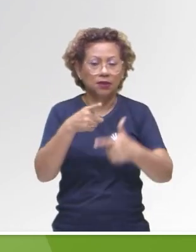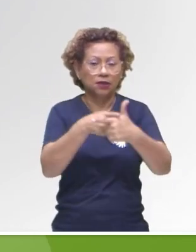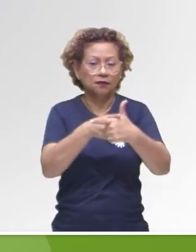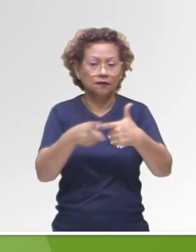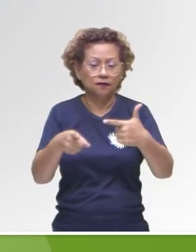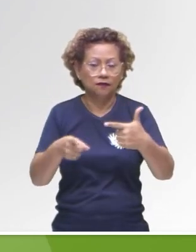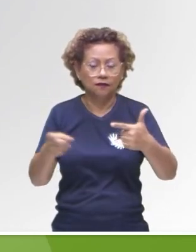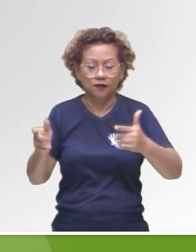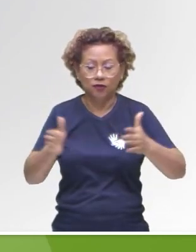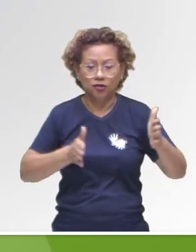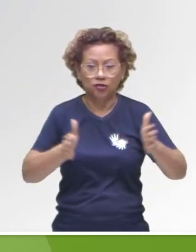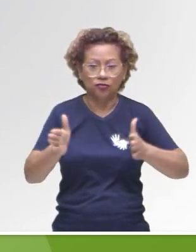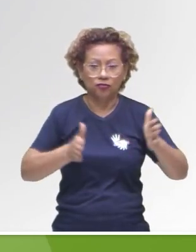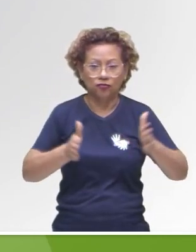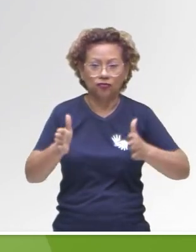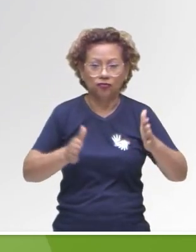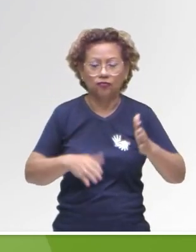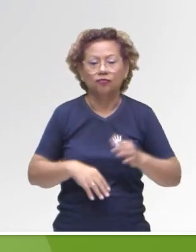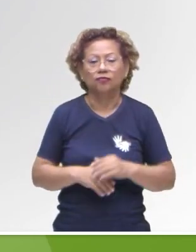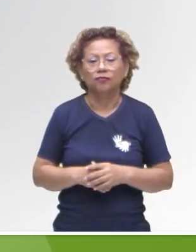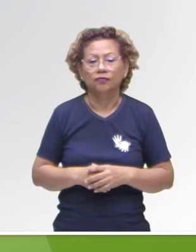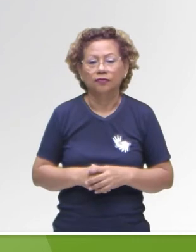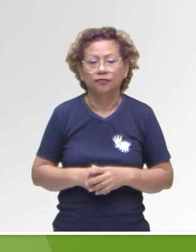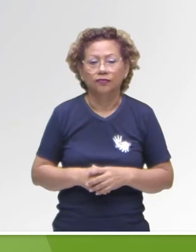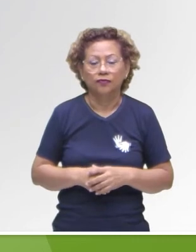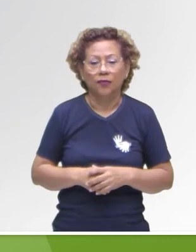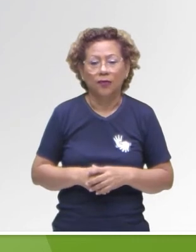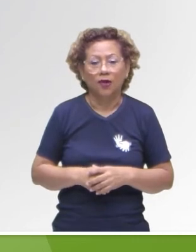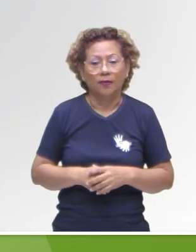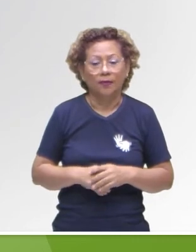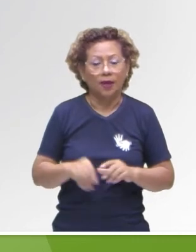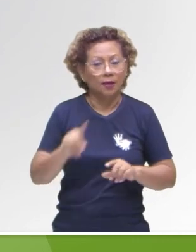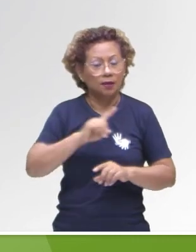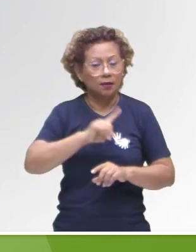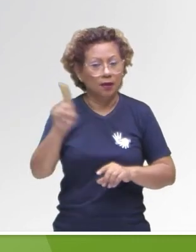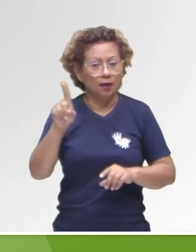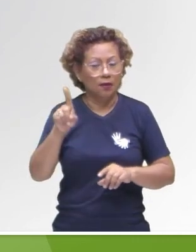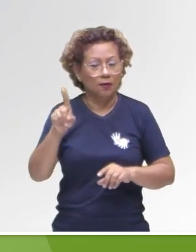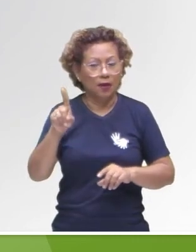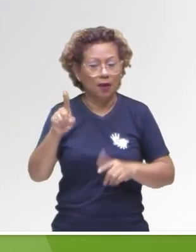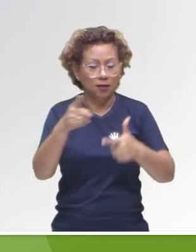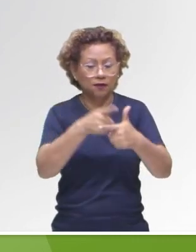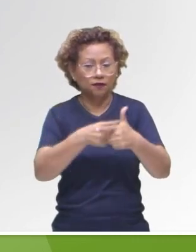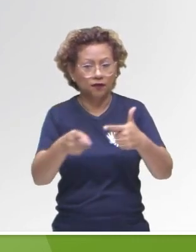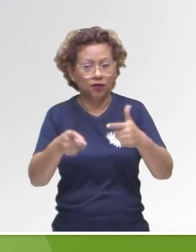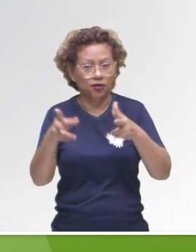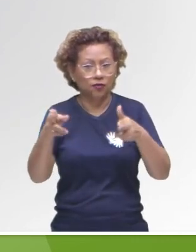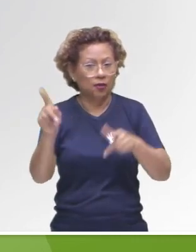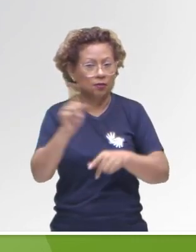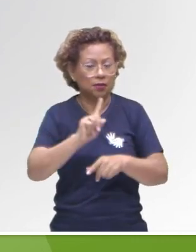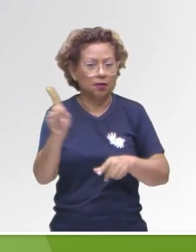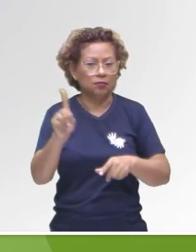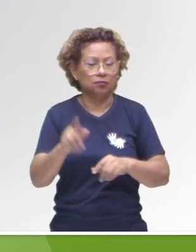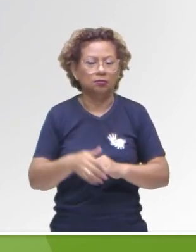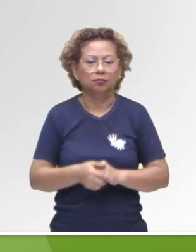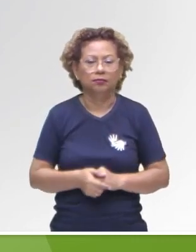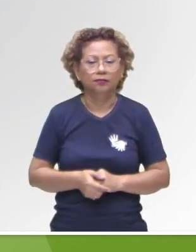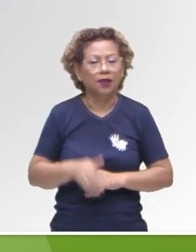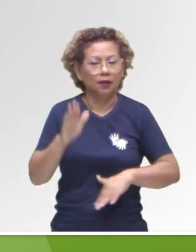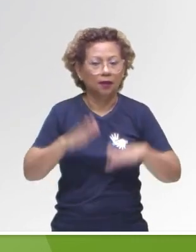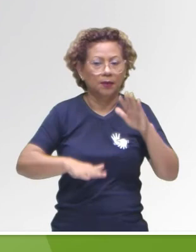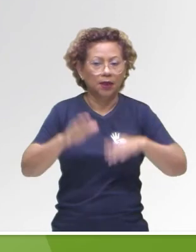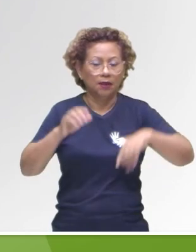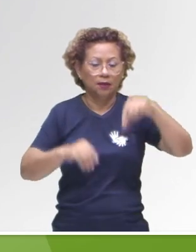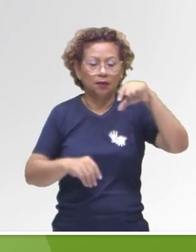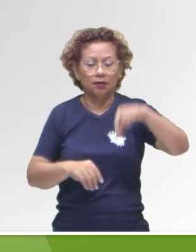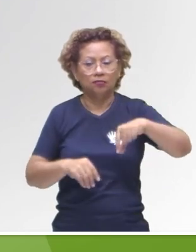os capacitores. Só que não é dividido igualmente, né? Depende do valor do capacitor. Muito bem, o que a gente vai calcular